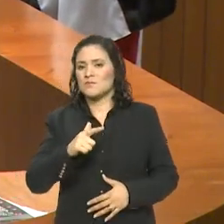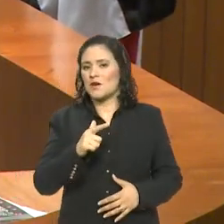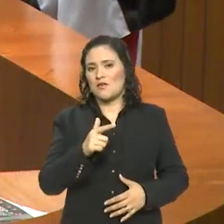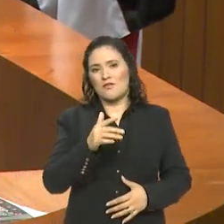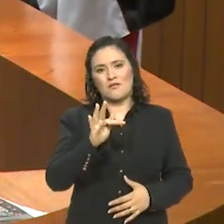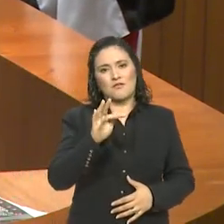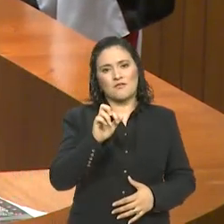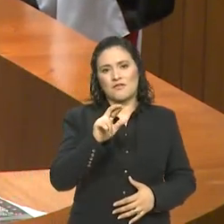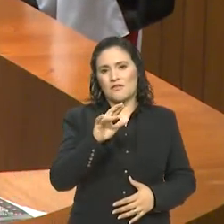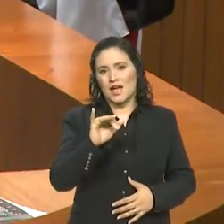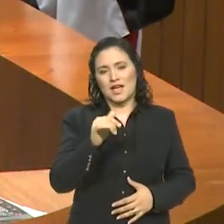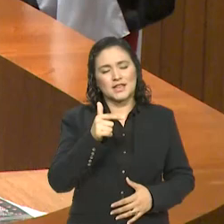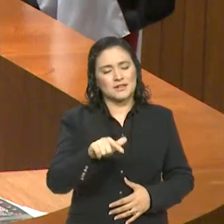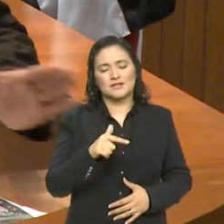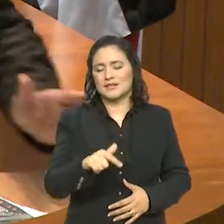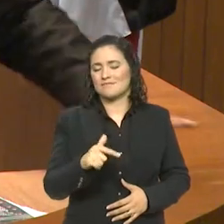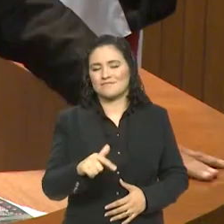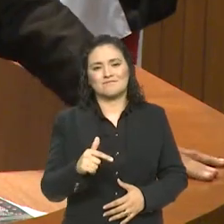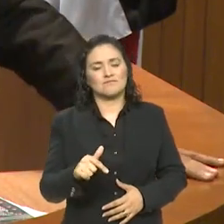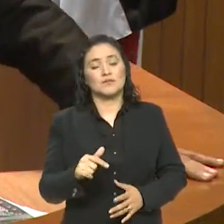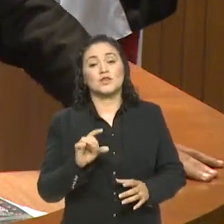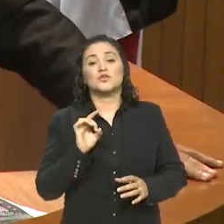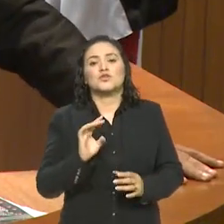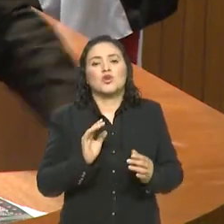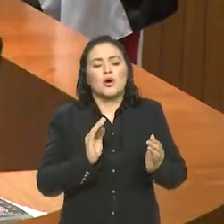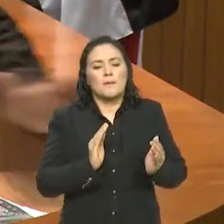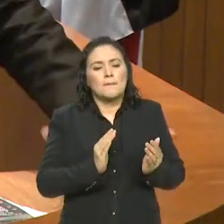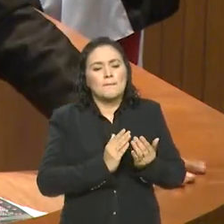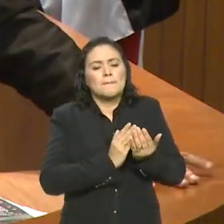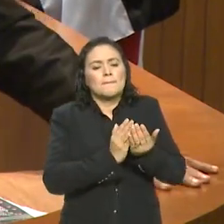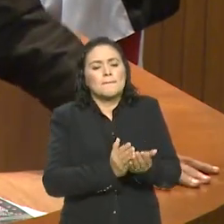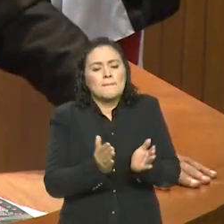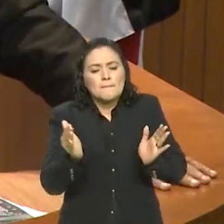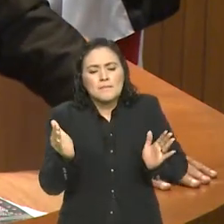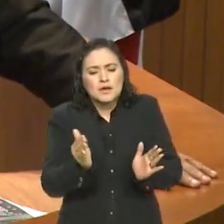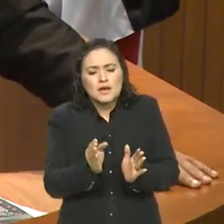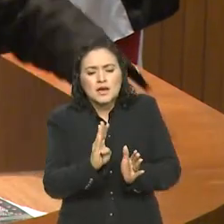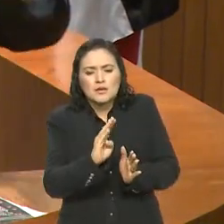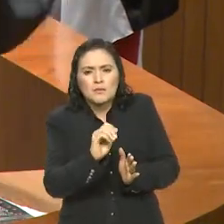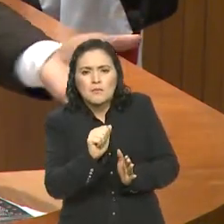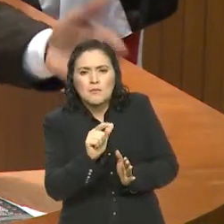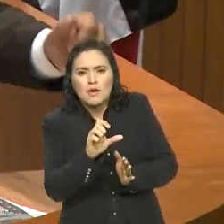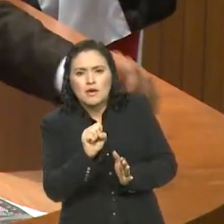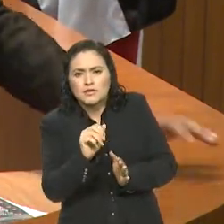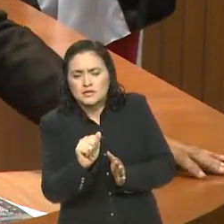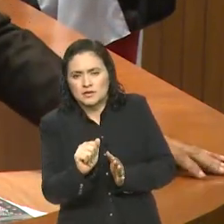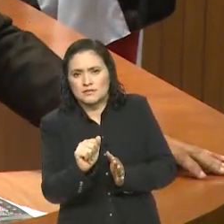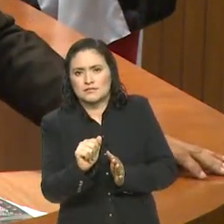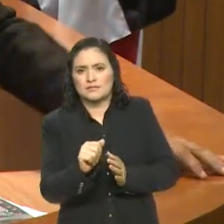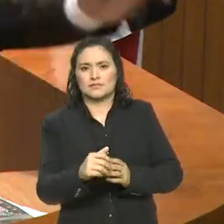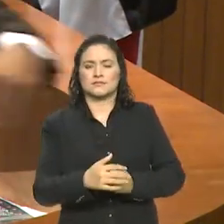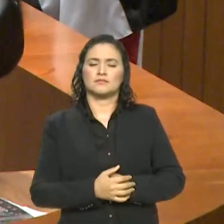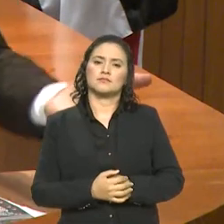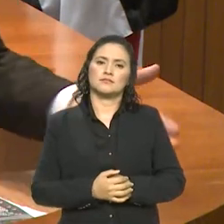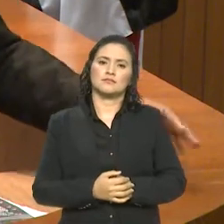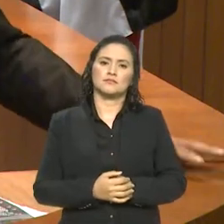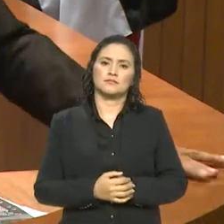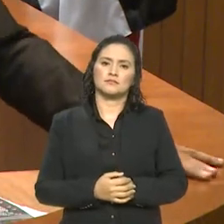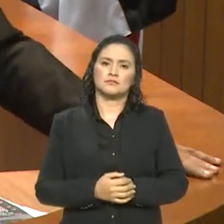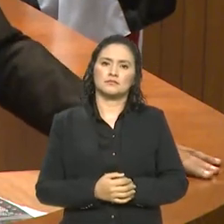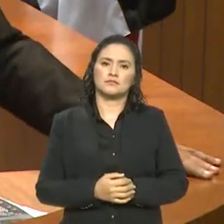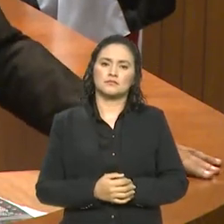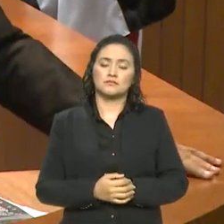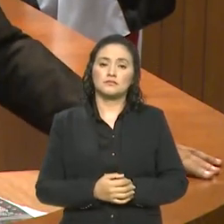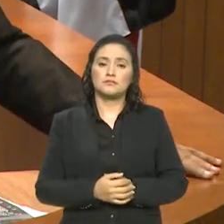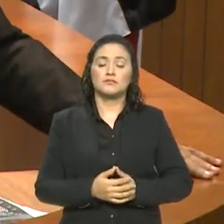Pará. E não funcionou até agora, e não está funcionando. Tinha 3 ferros, caiu para